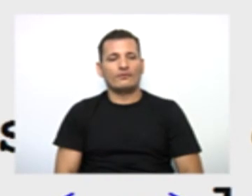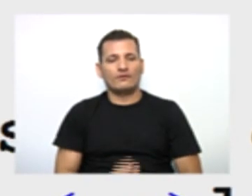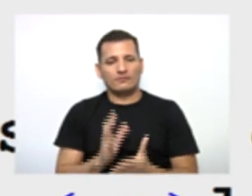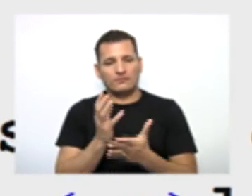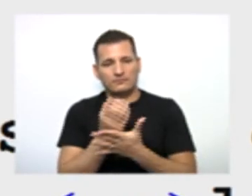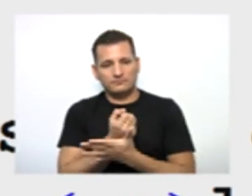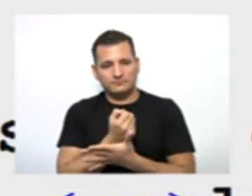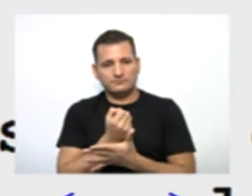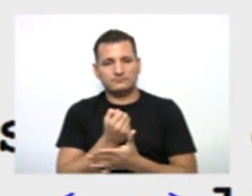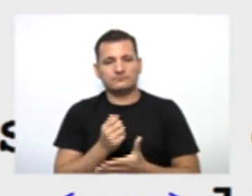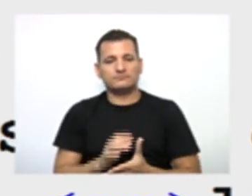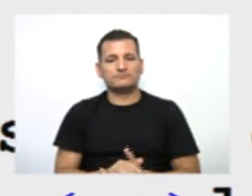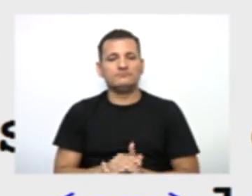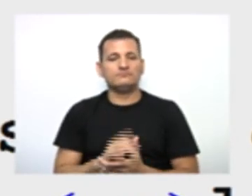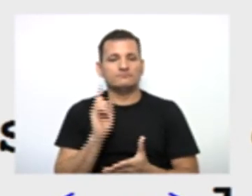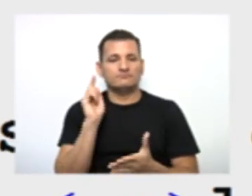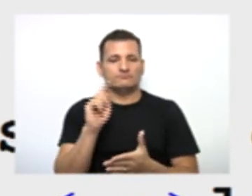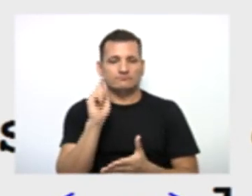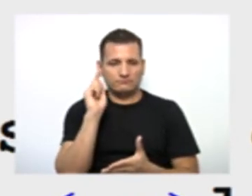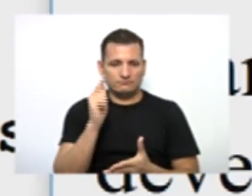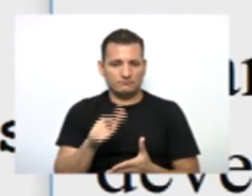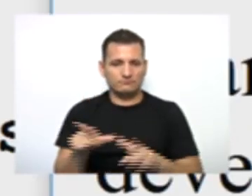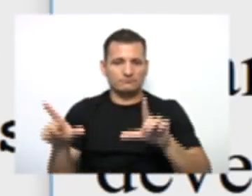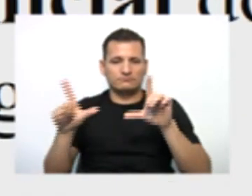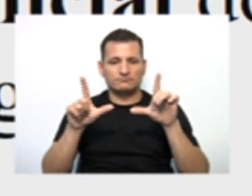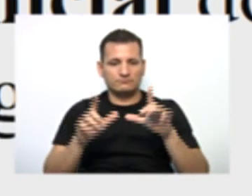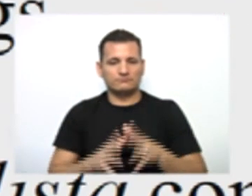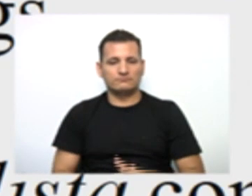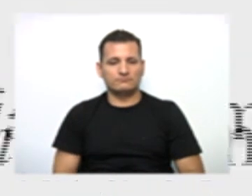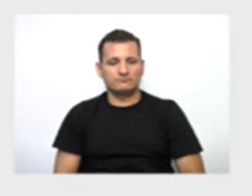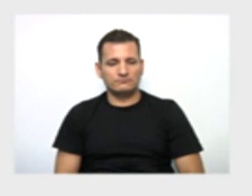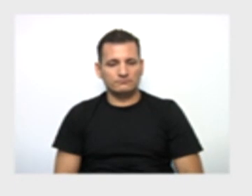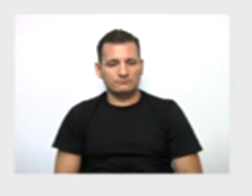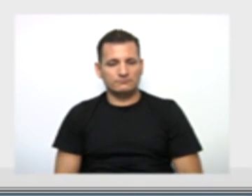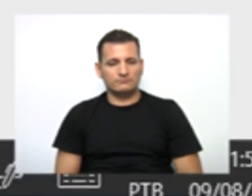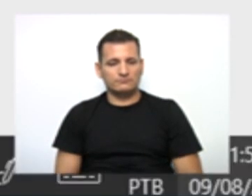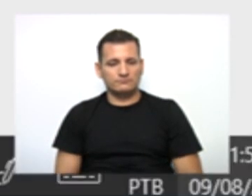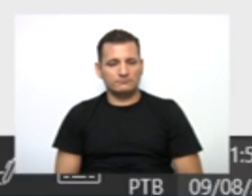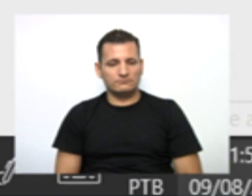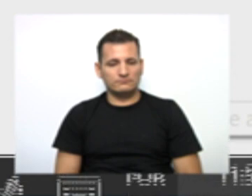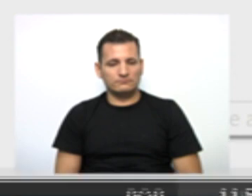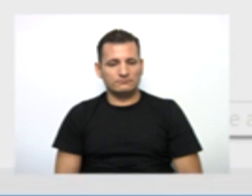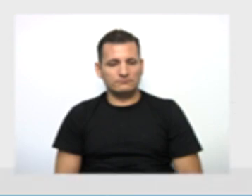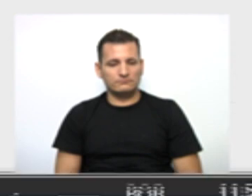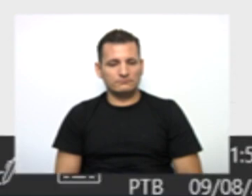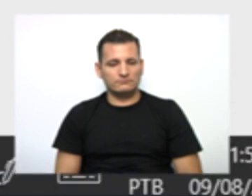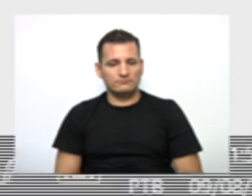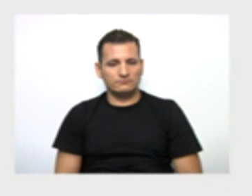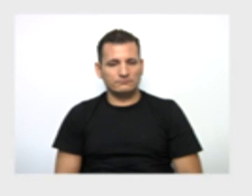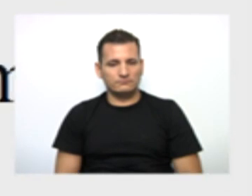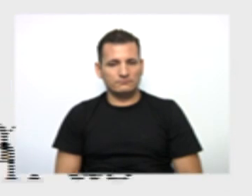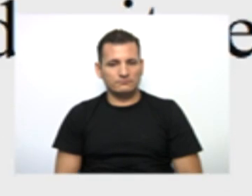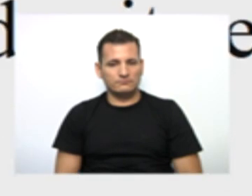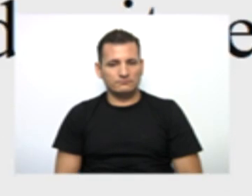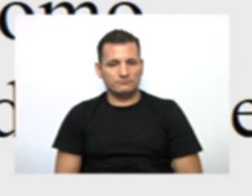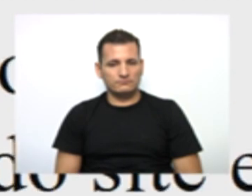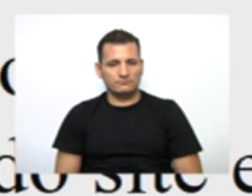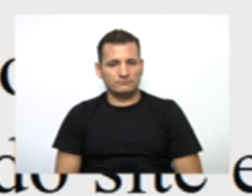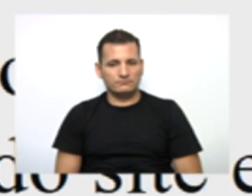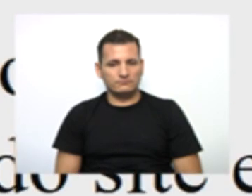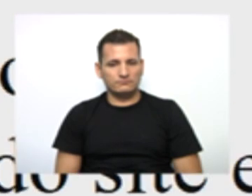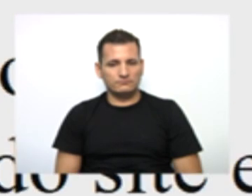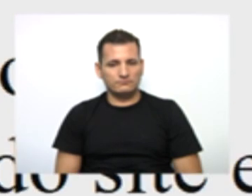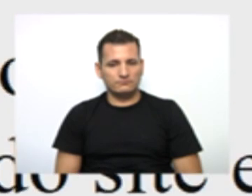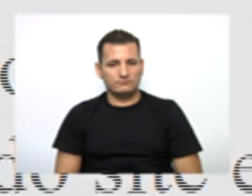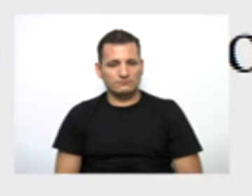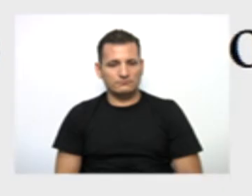salvar e vou executar novamente. Mostrar para vocês aqui. Deixa eu abrir